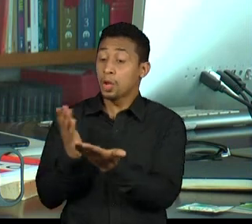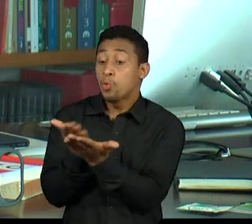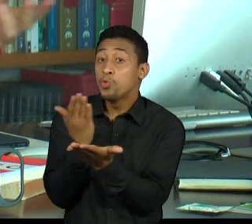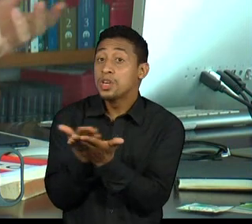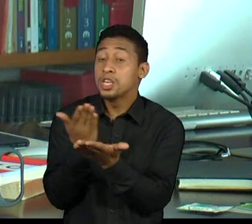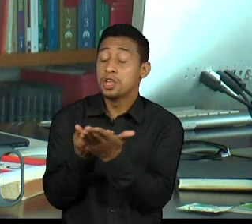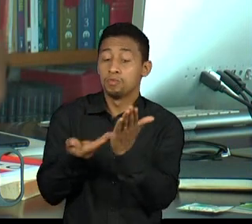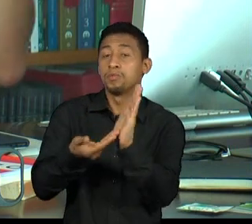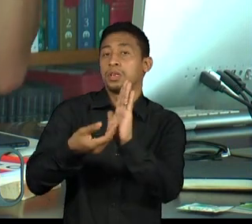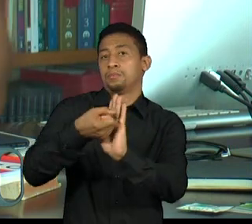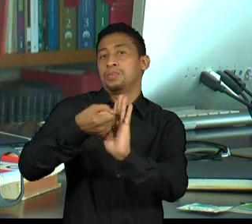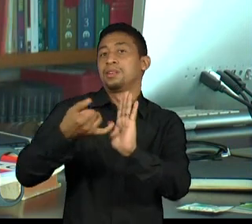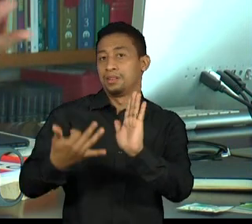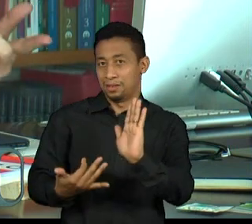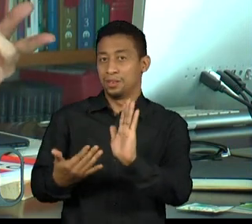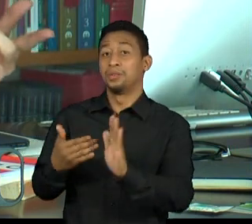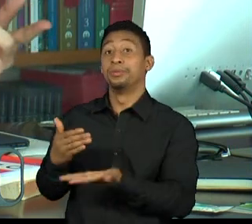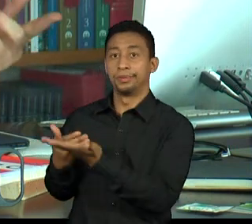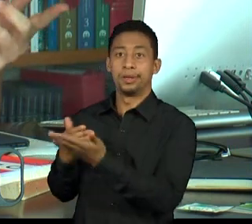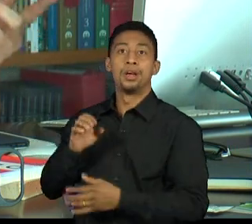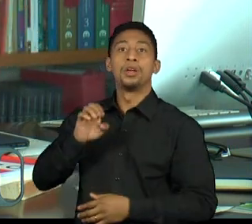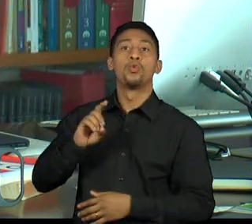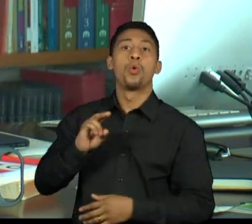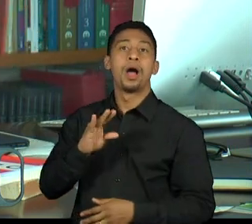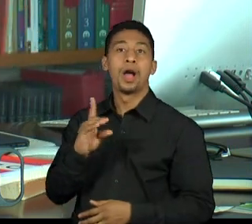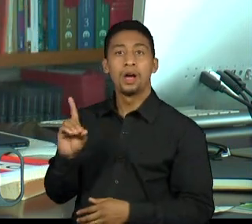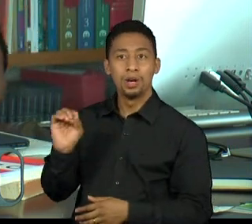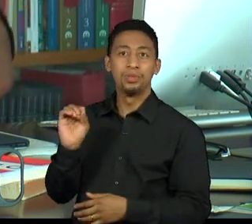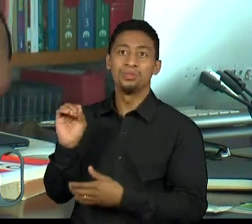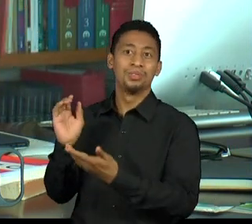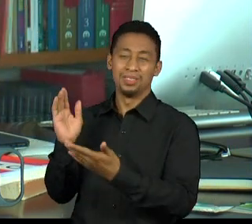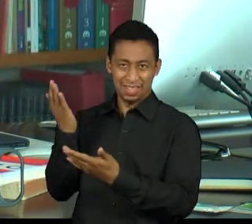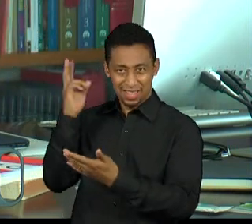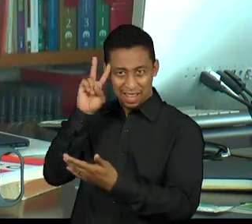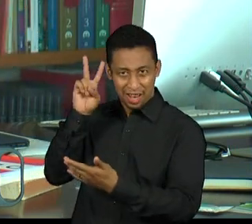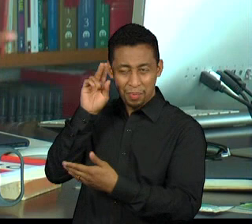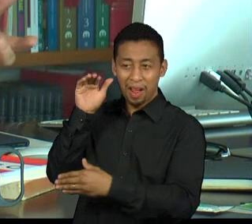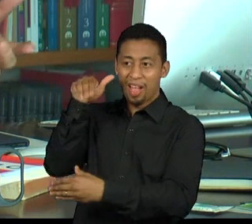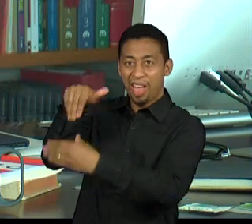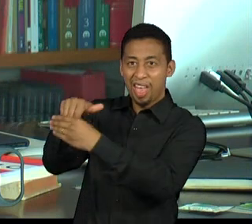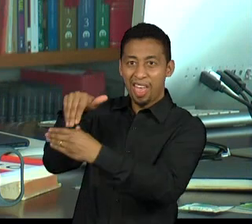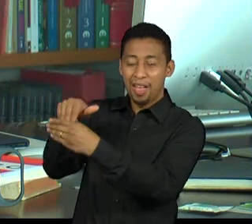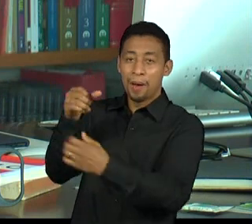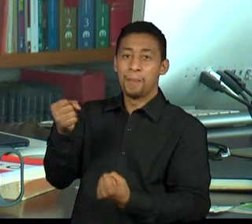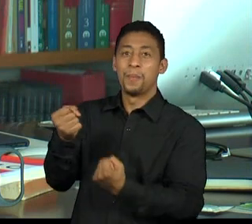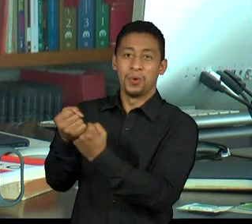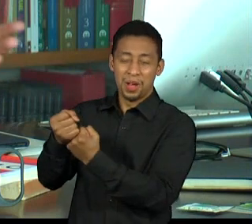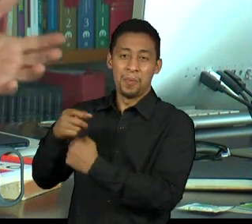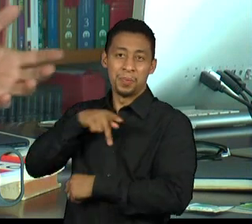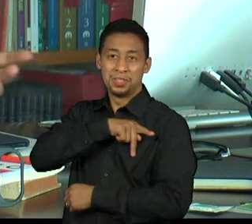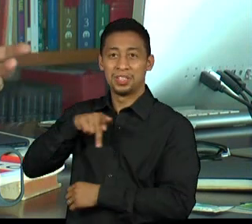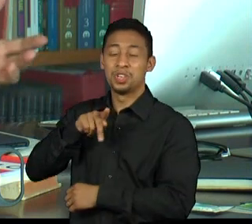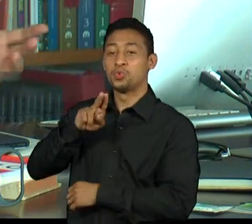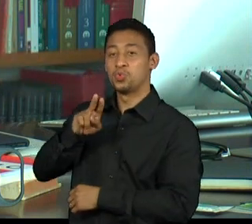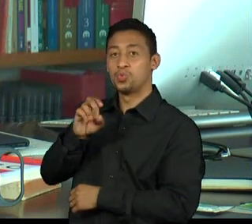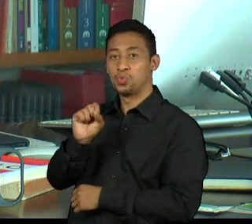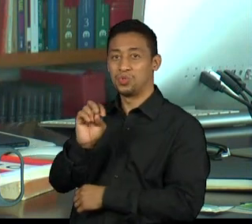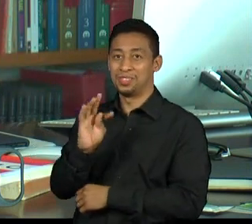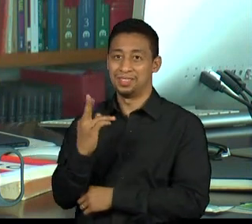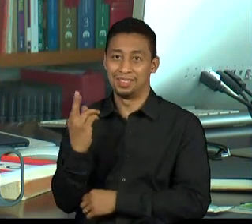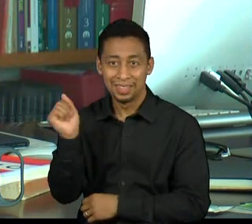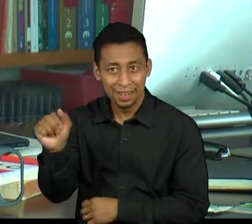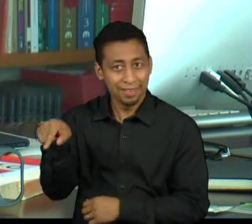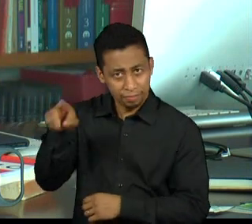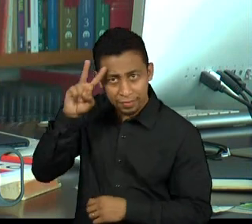capa é o Eduardo Cunha votando em nome do brilhante Ustra. Então, aquele momento ali foi um golpe. No parlamentarismo, tu troca o